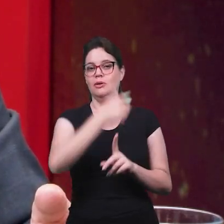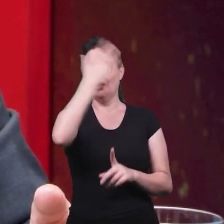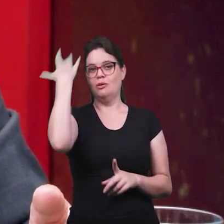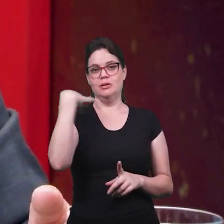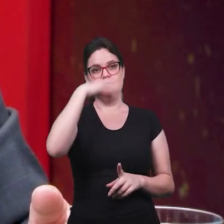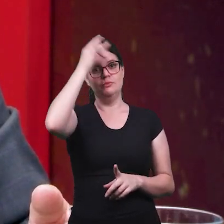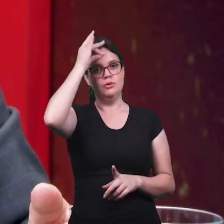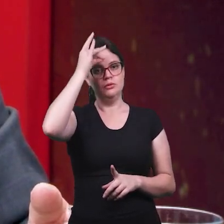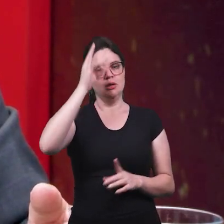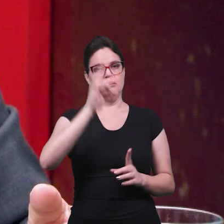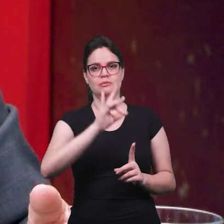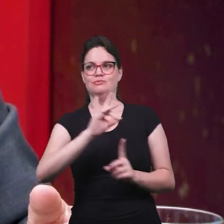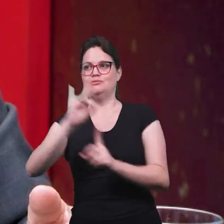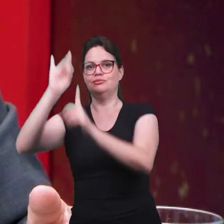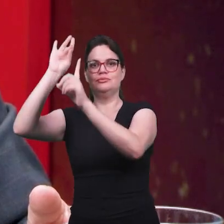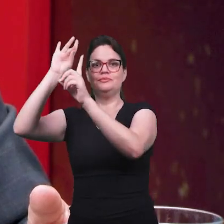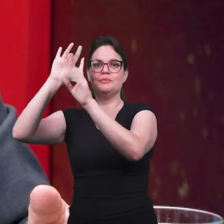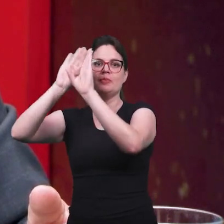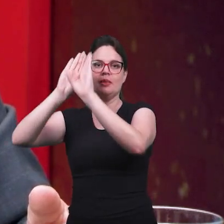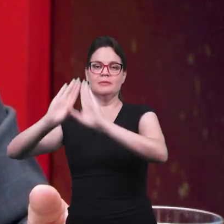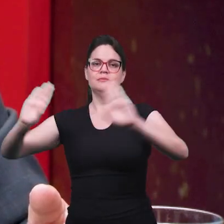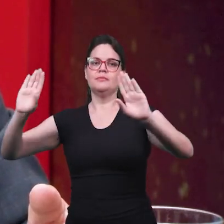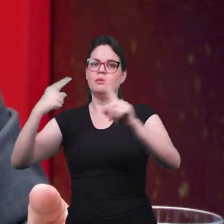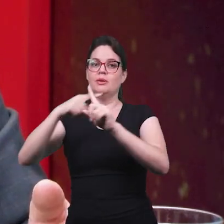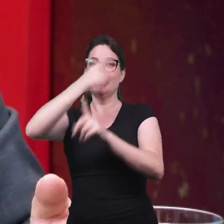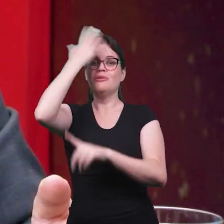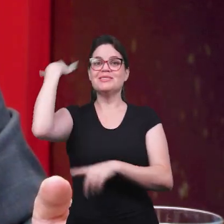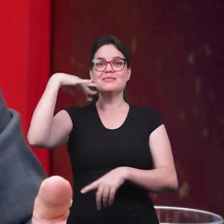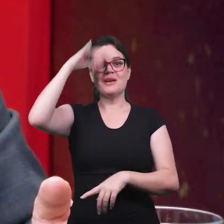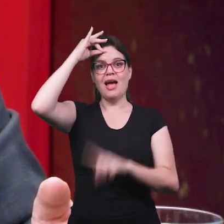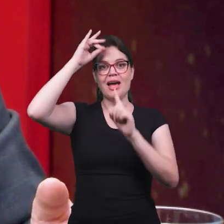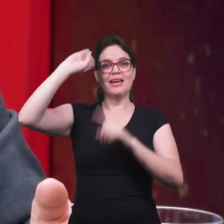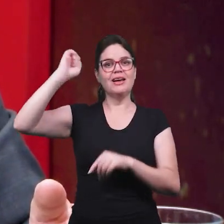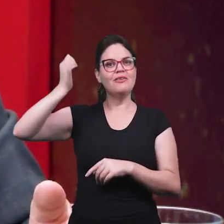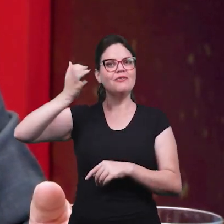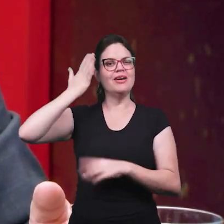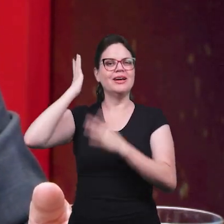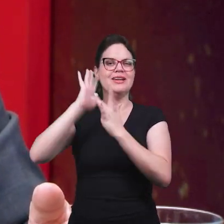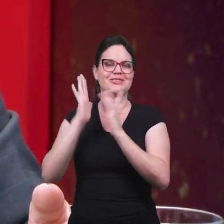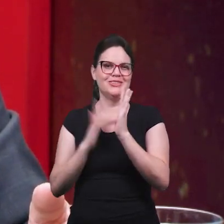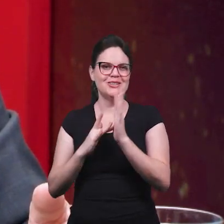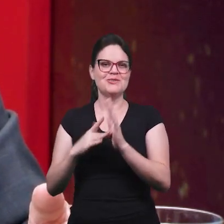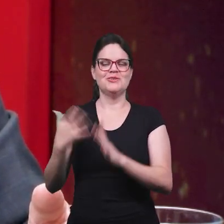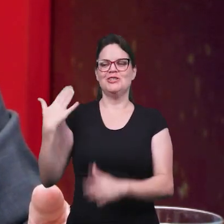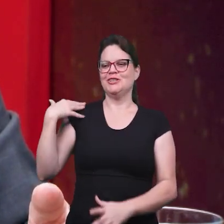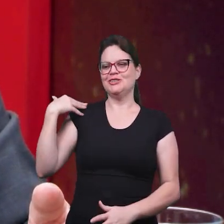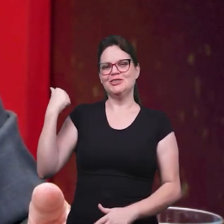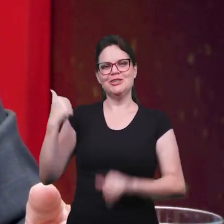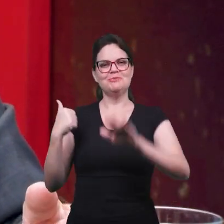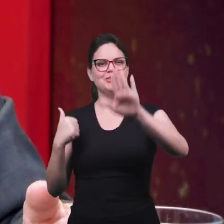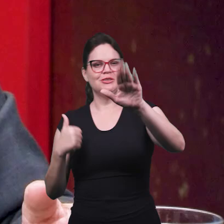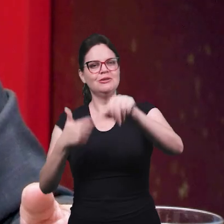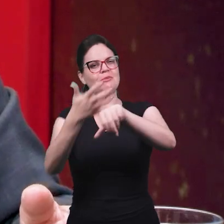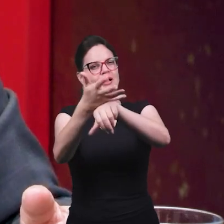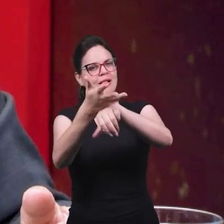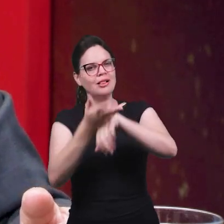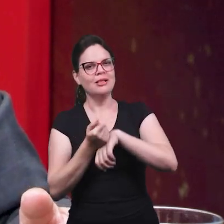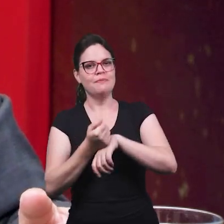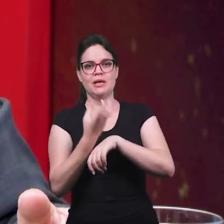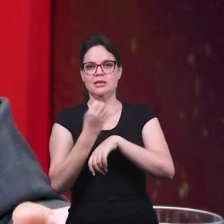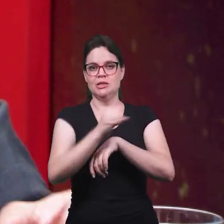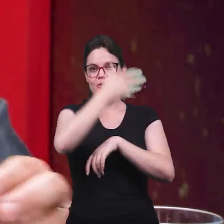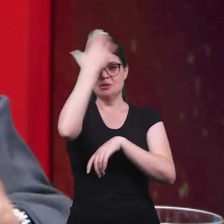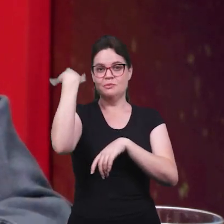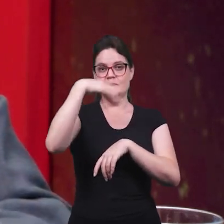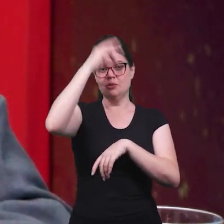Espírito Santo quem revela o Senhor Jesus. Por isso não há possibilidade de salvação nesse período, porque não tem o Espírito Santo.